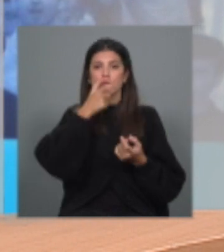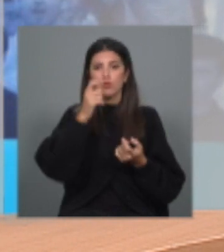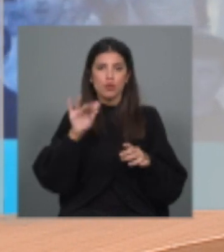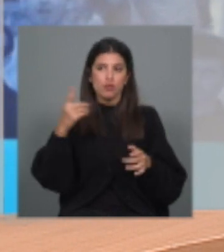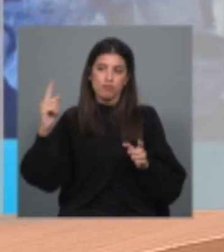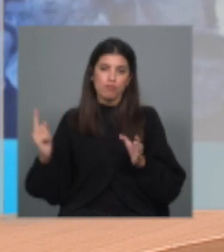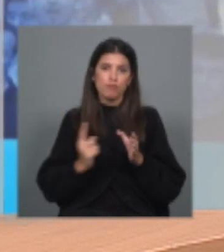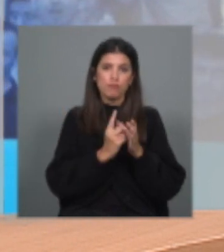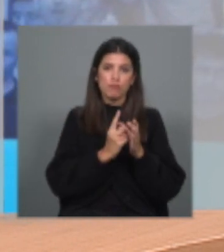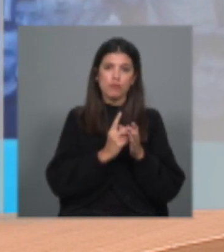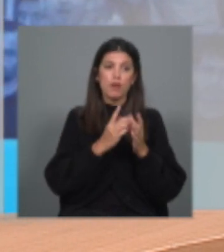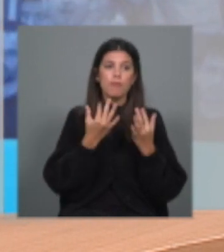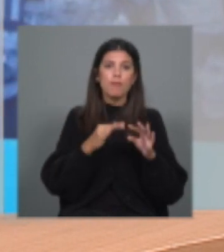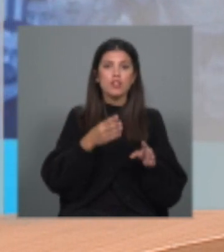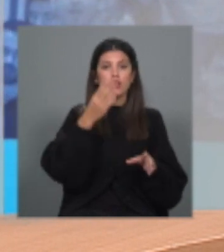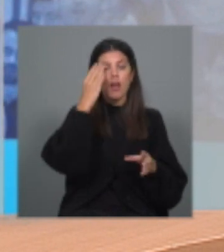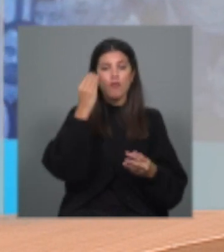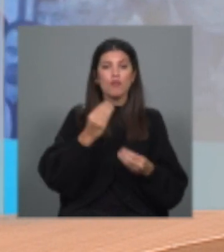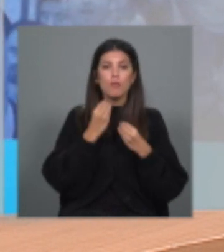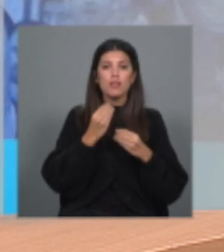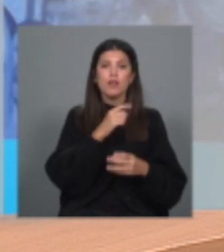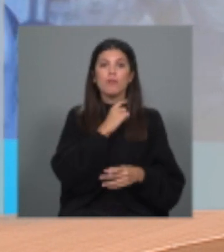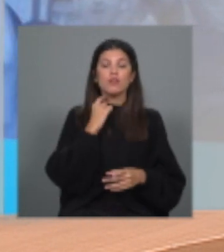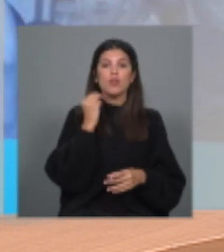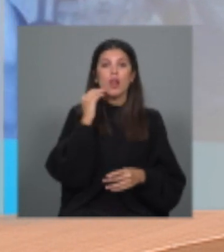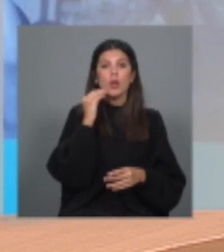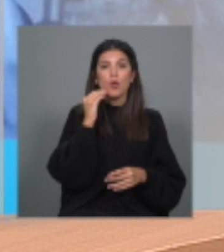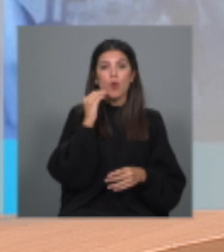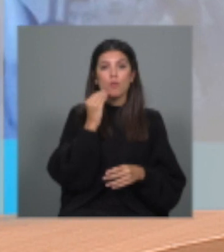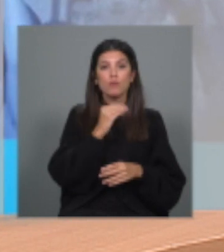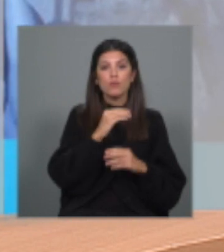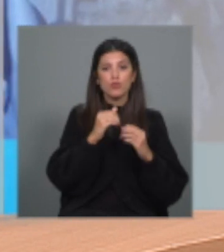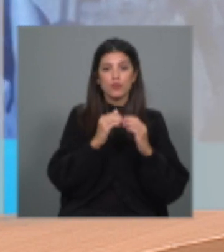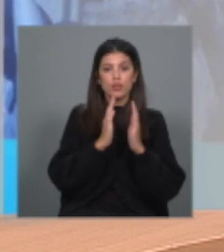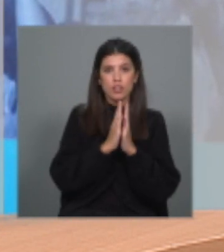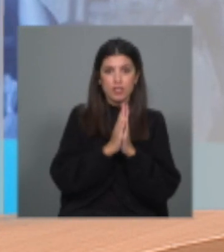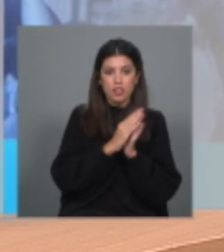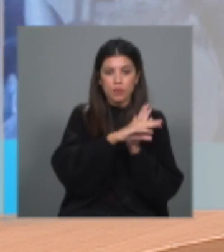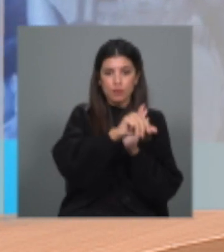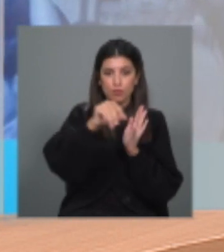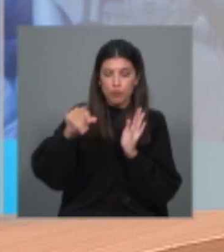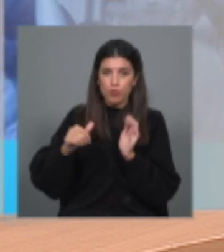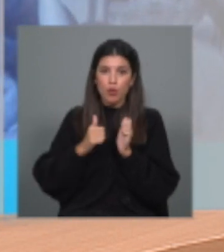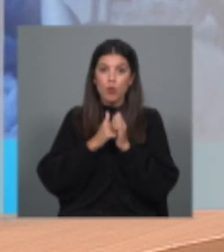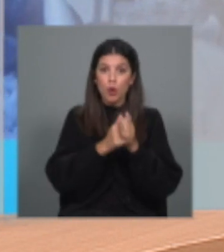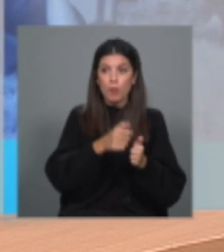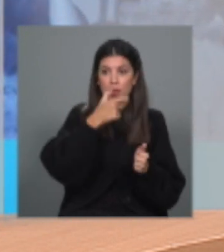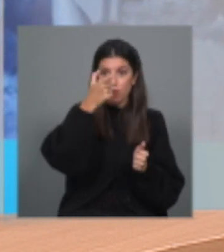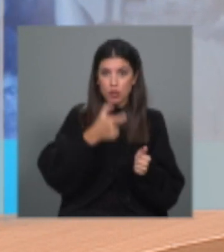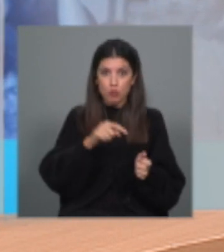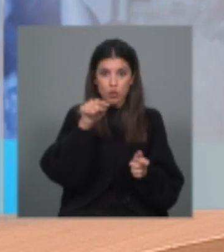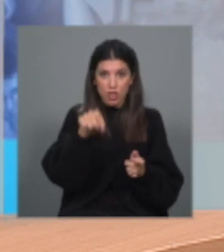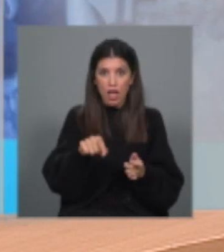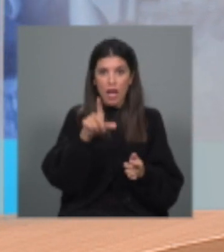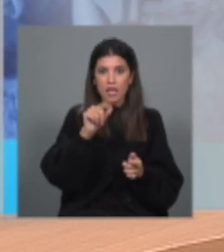desta formação pastoral acontece nas realidades paroquiais, onde eles estão inseridos no acompanhamento não só dos parcos de lá, mas também dos leigos e